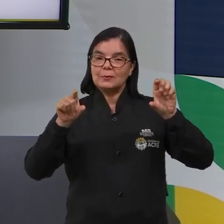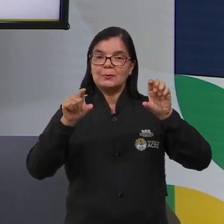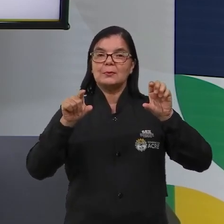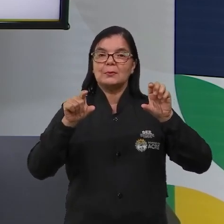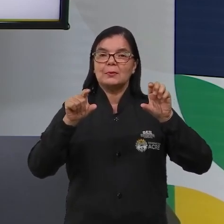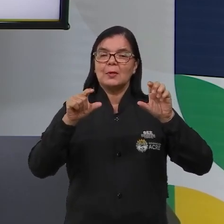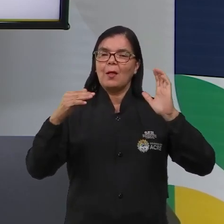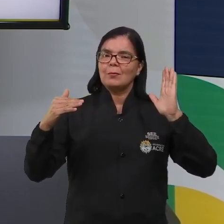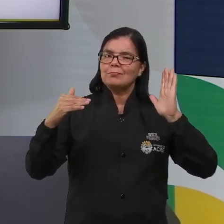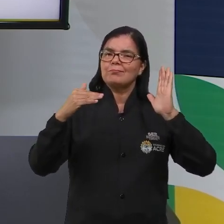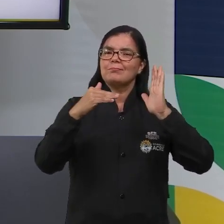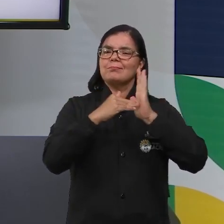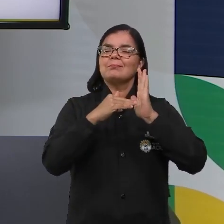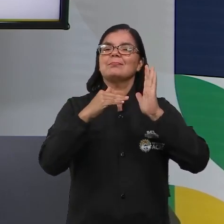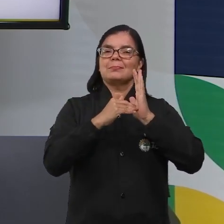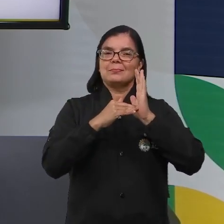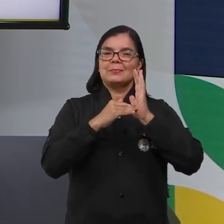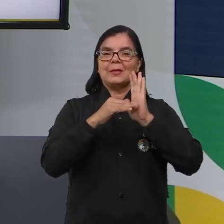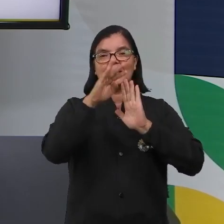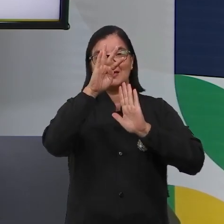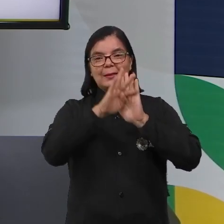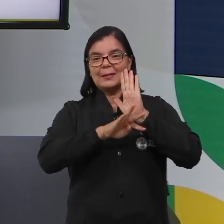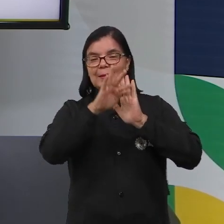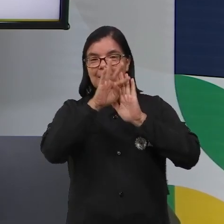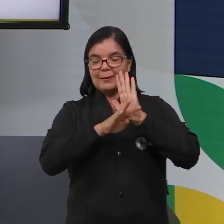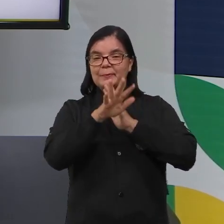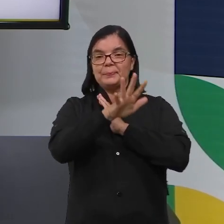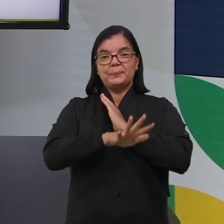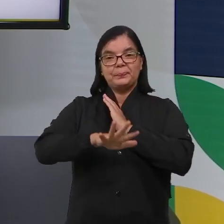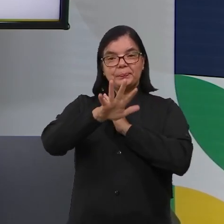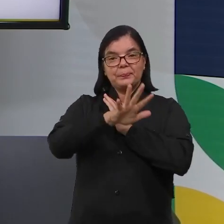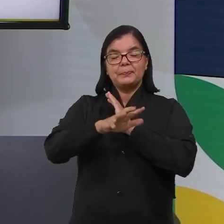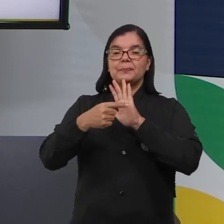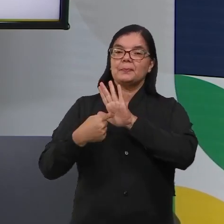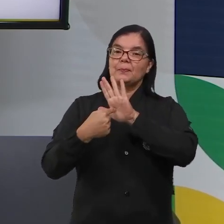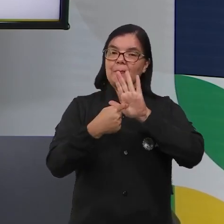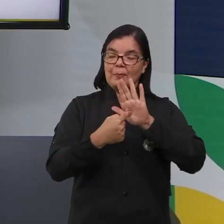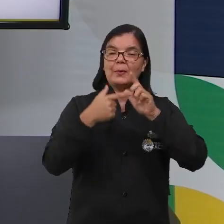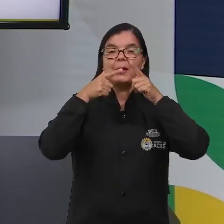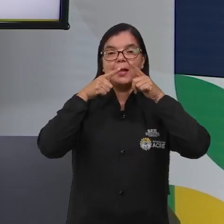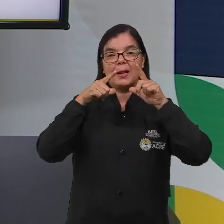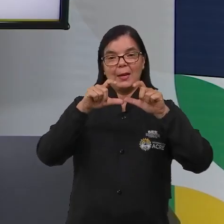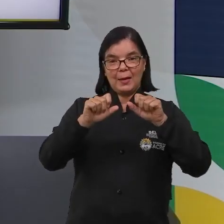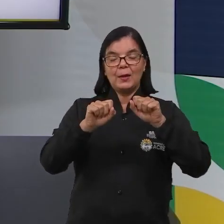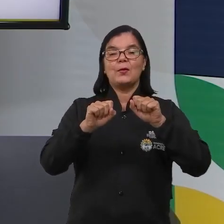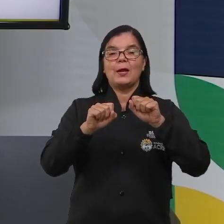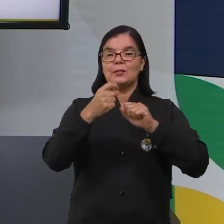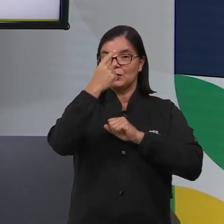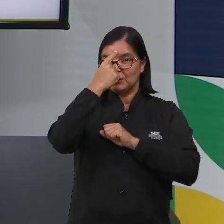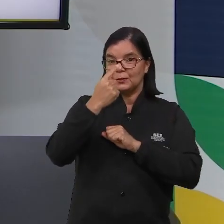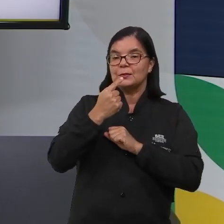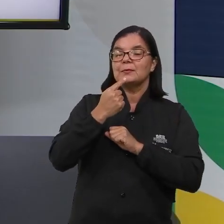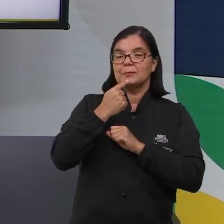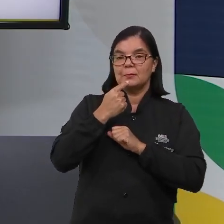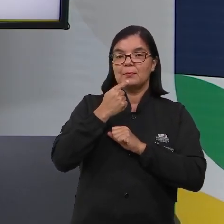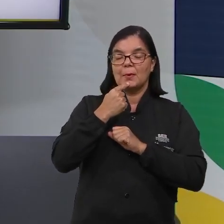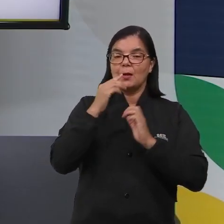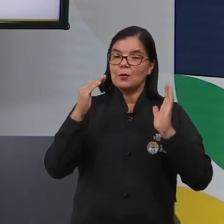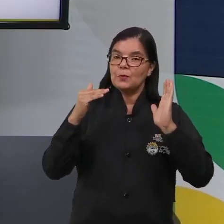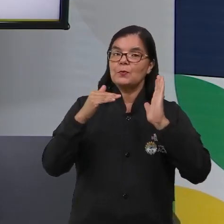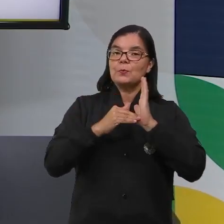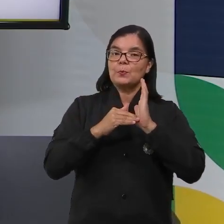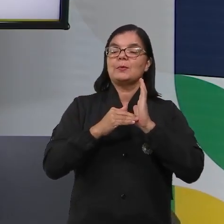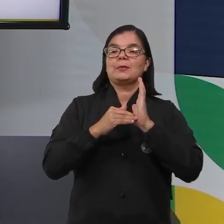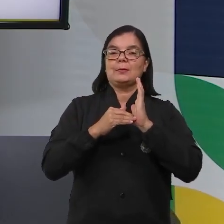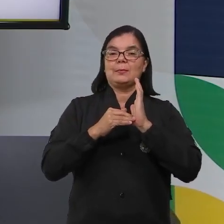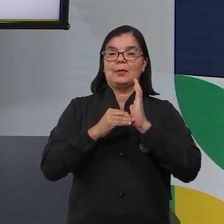lá no finzinho. E em textos aí, no geral, em que eu tenho a presença da linguagem verbal, também aparece no final justamente por essa